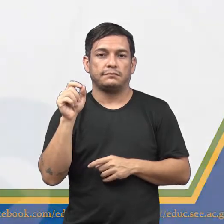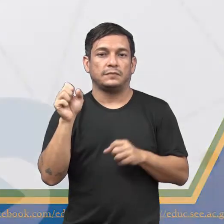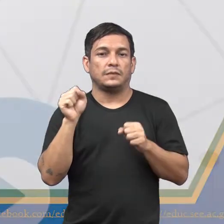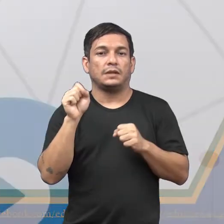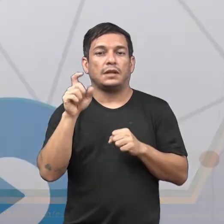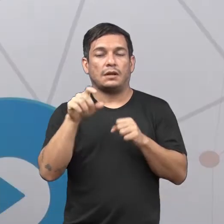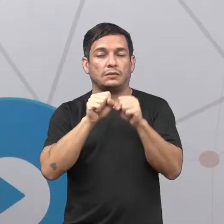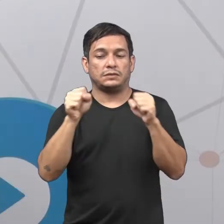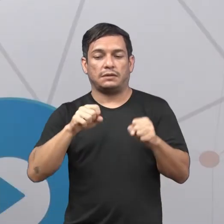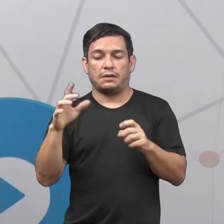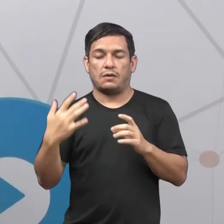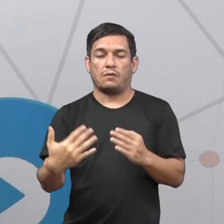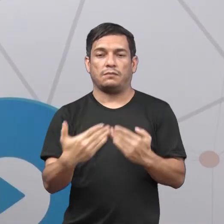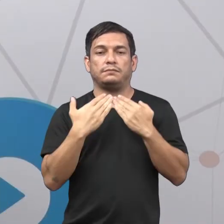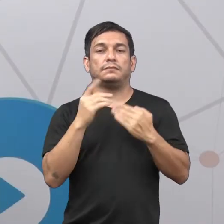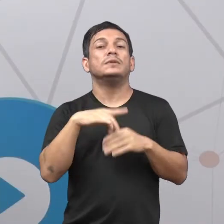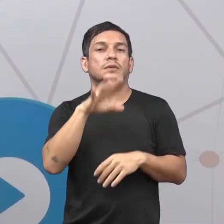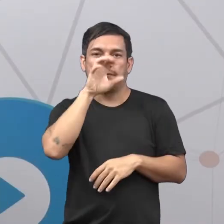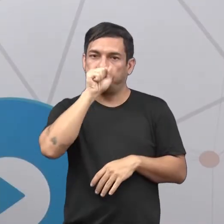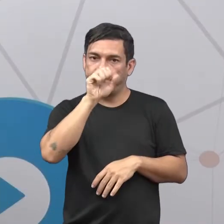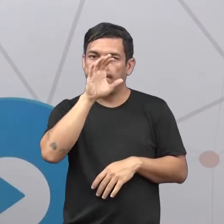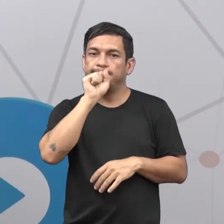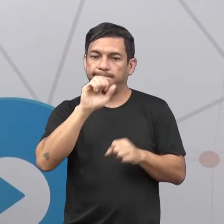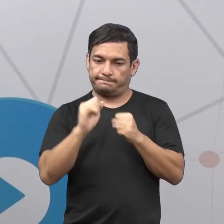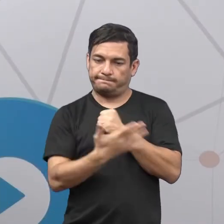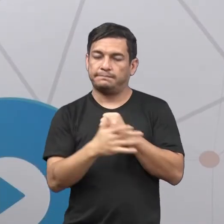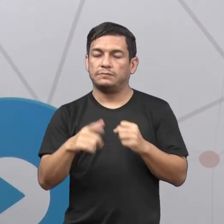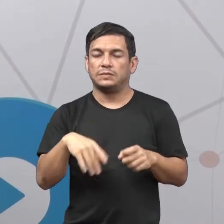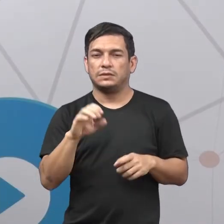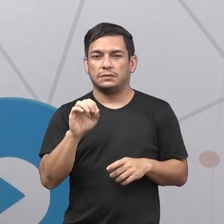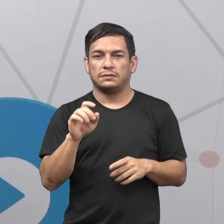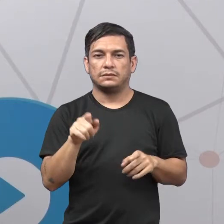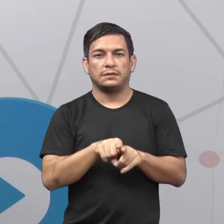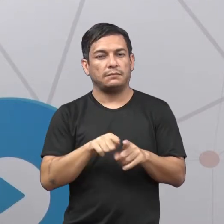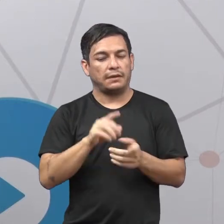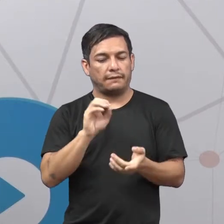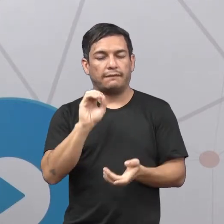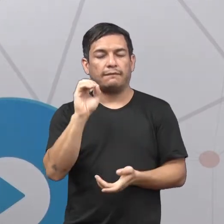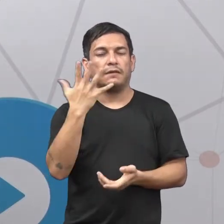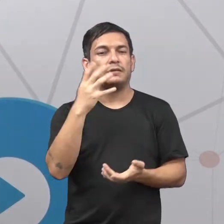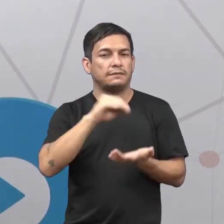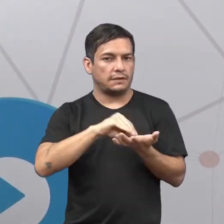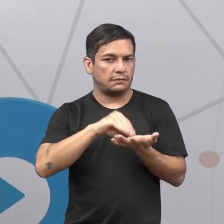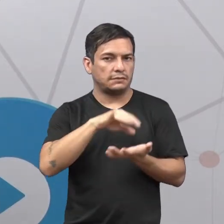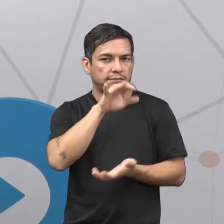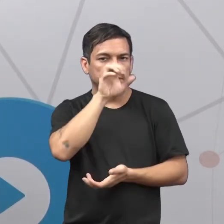sistemas que ele mais atinge, que é o sistema respiratório, e aí acontece muito essa falta de ar.